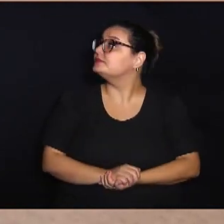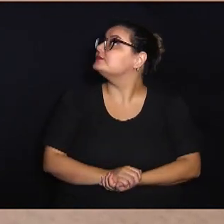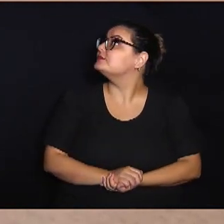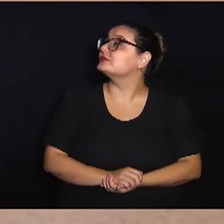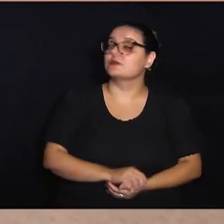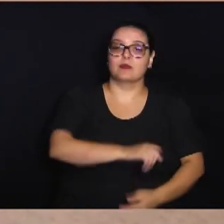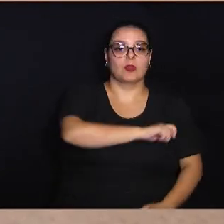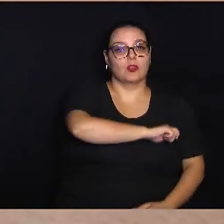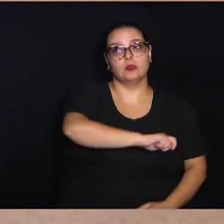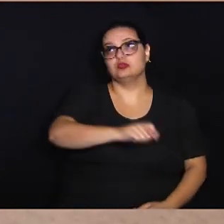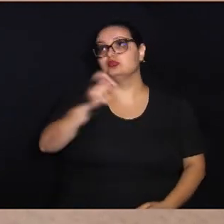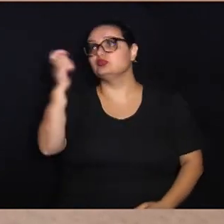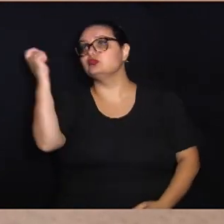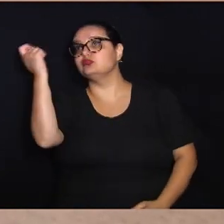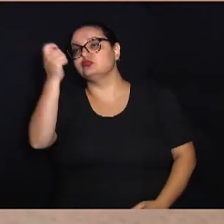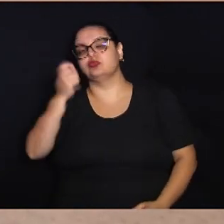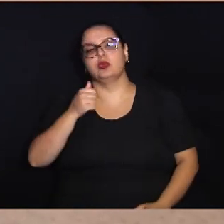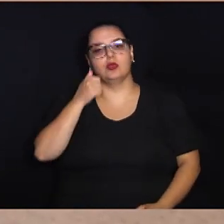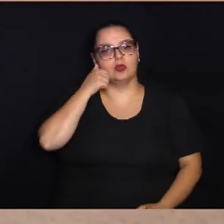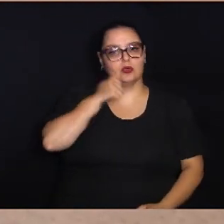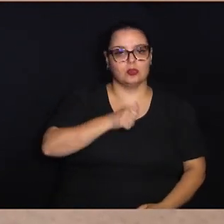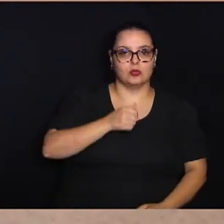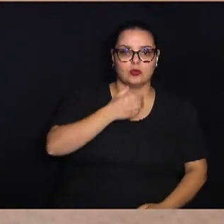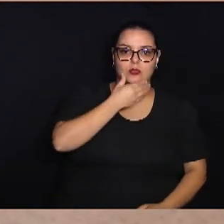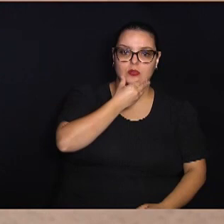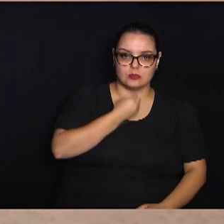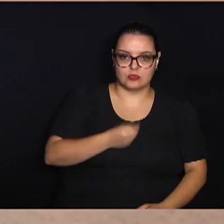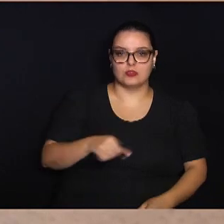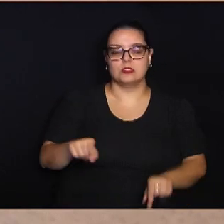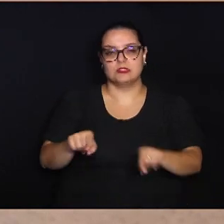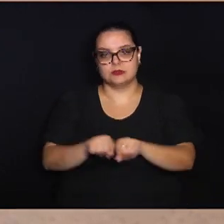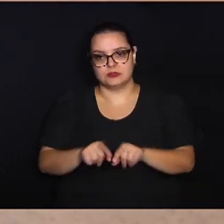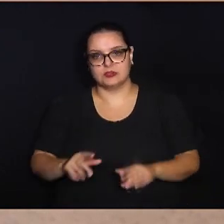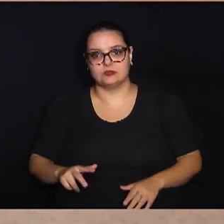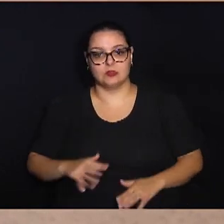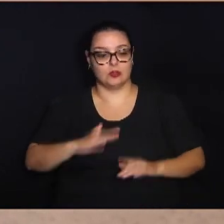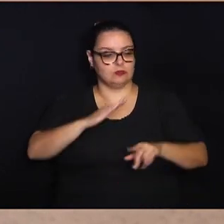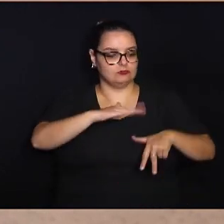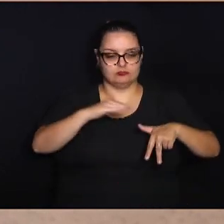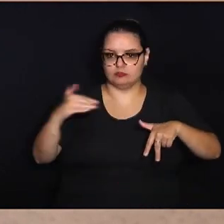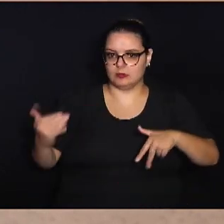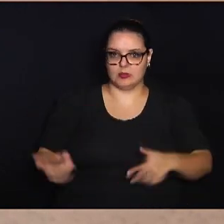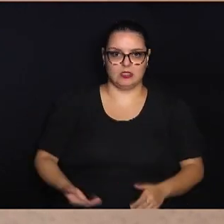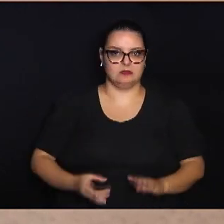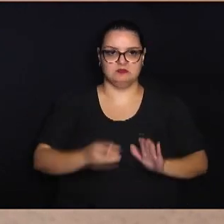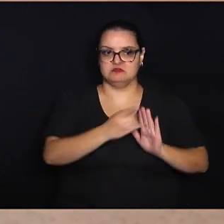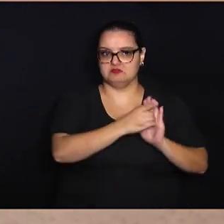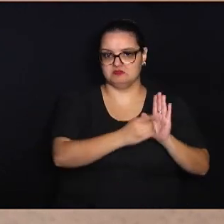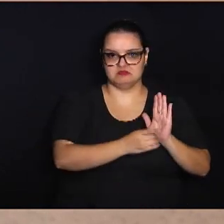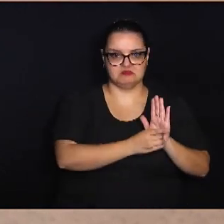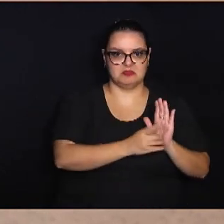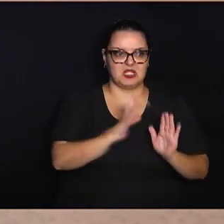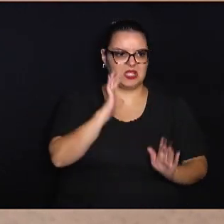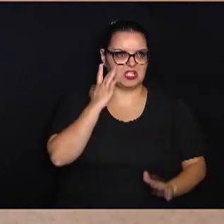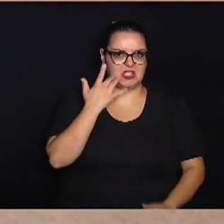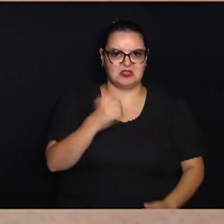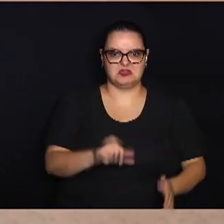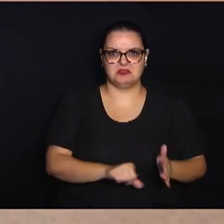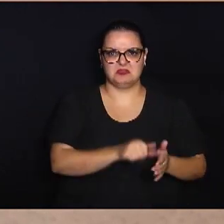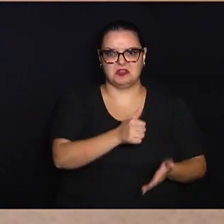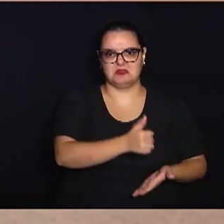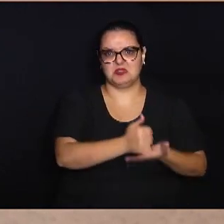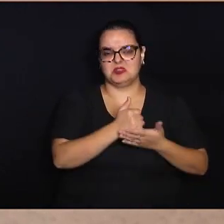muitos atletas, masculino e feminino, que se destacaram em todos esses anos, desde a década de... Acho que o primeiro troféu que